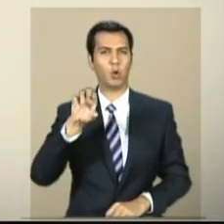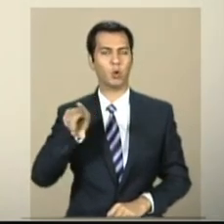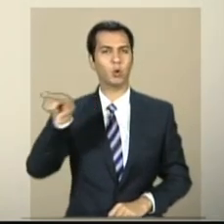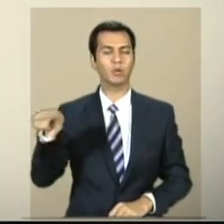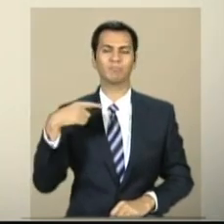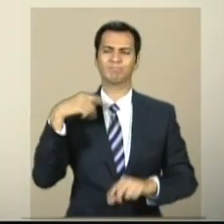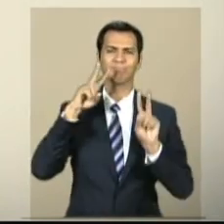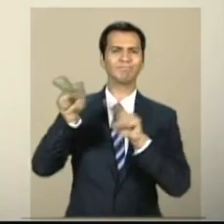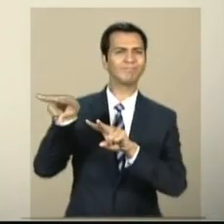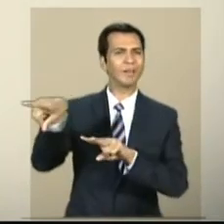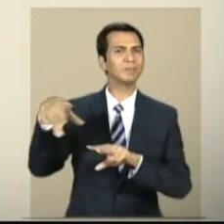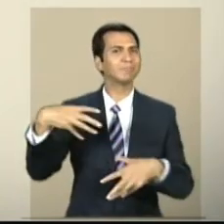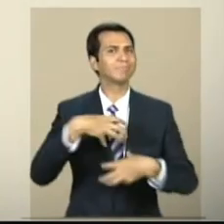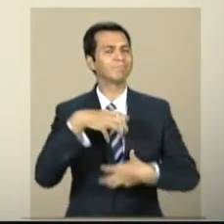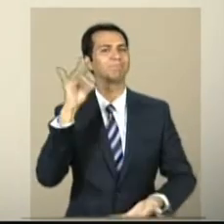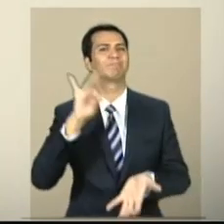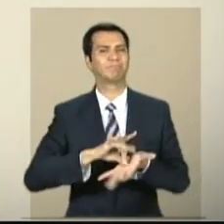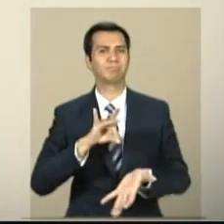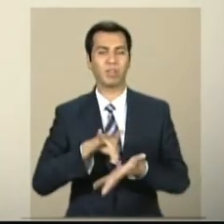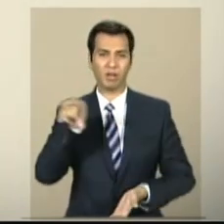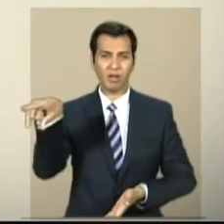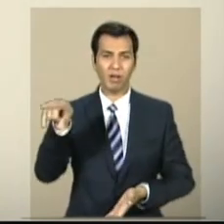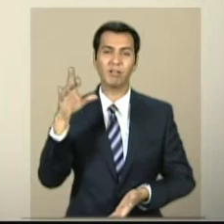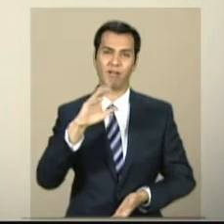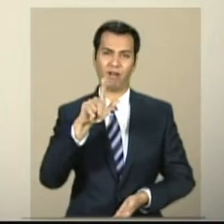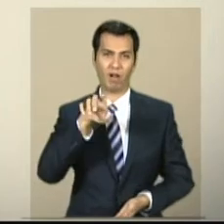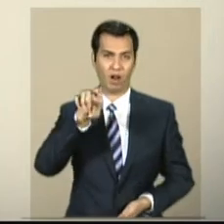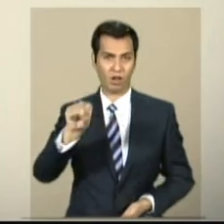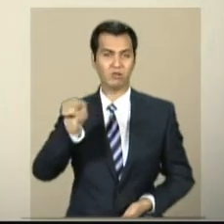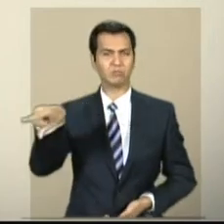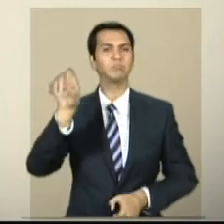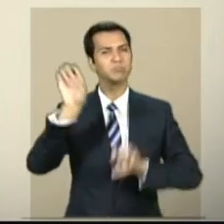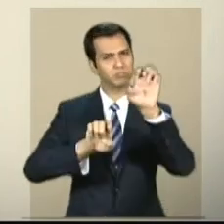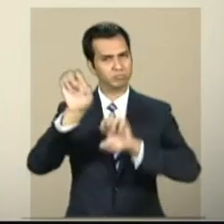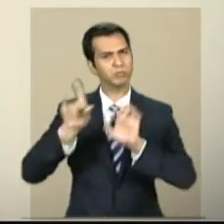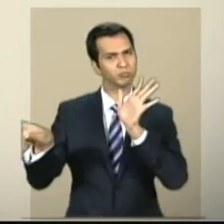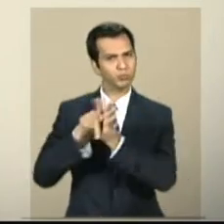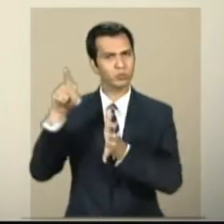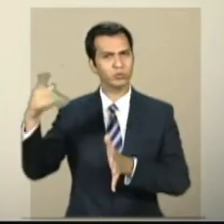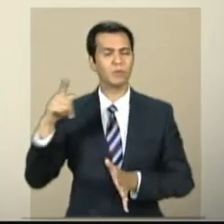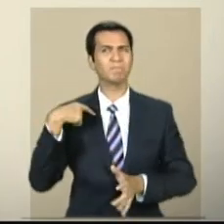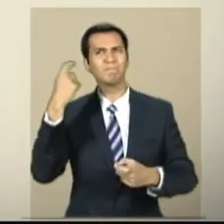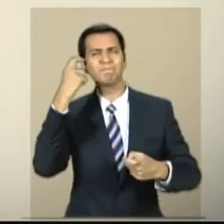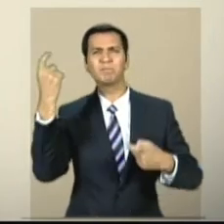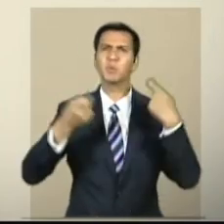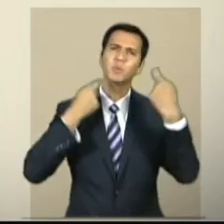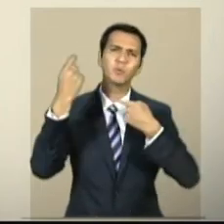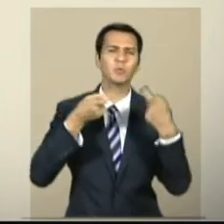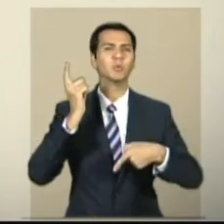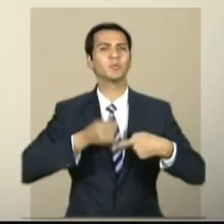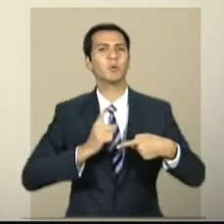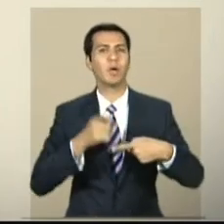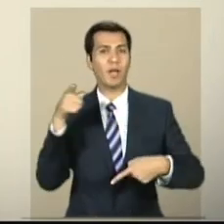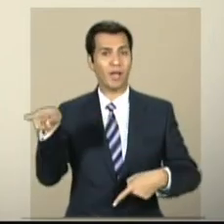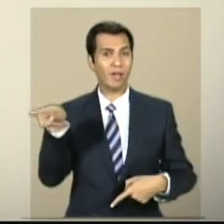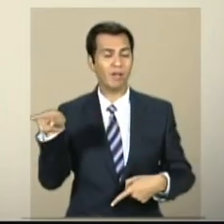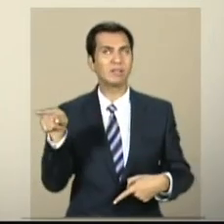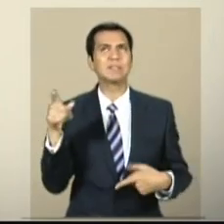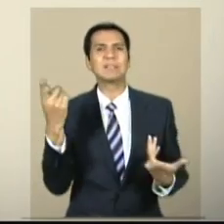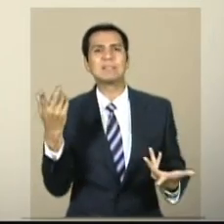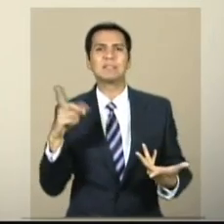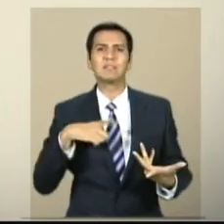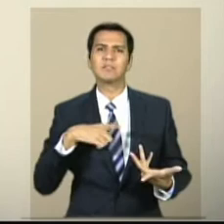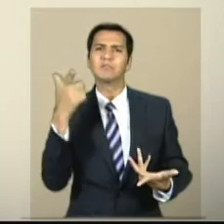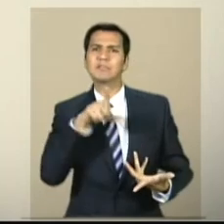como tantos outros pequenos empresários, estava preocupada com o faturamento dela, porque ele havia aumentado